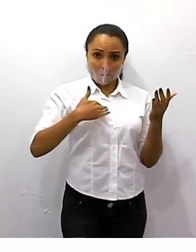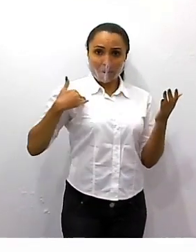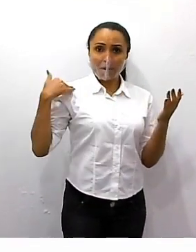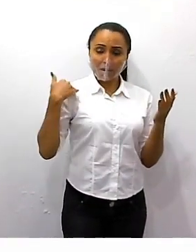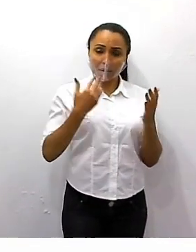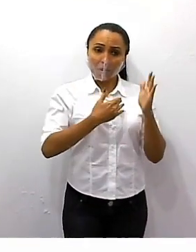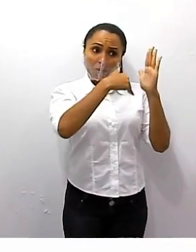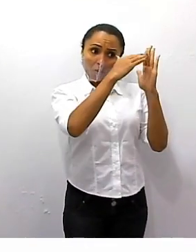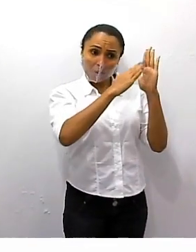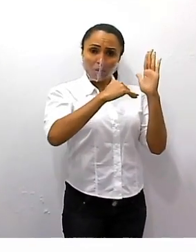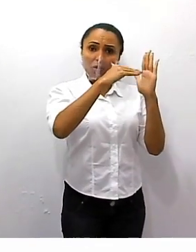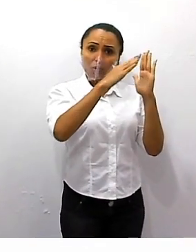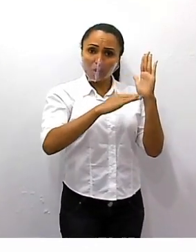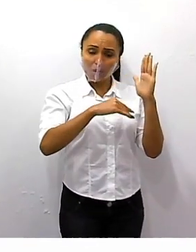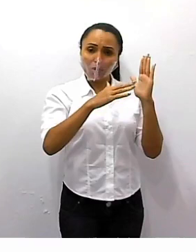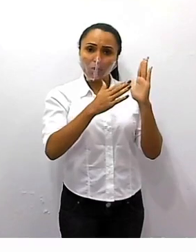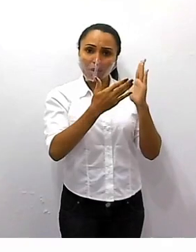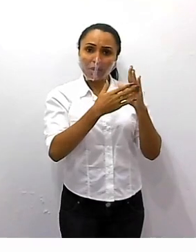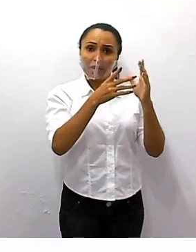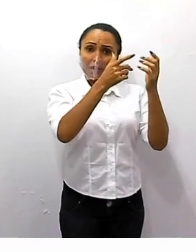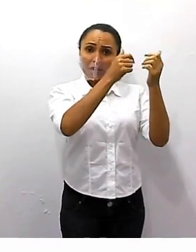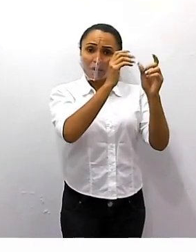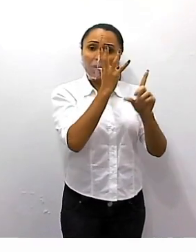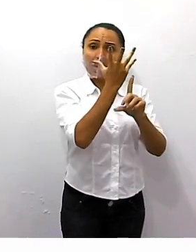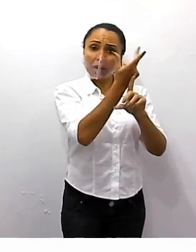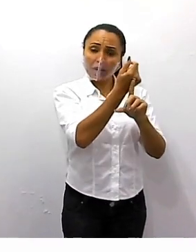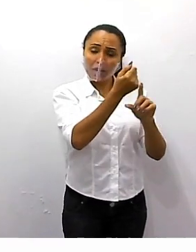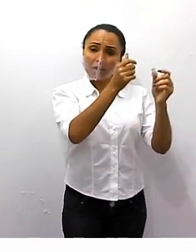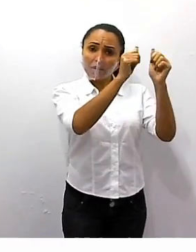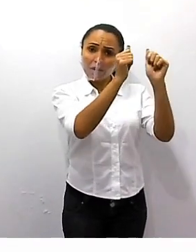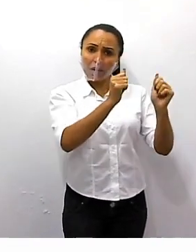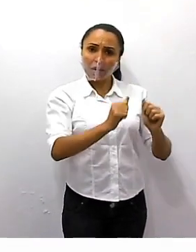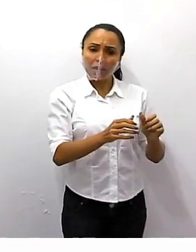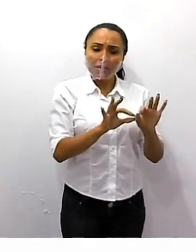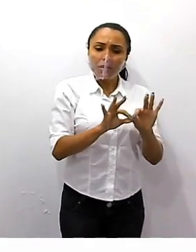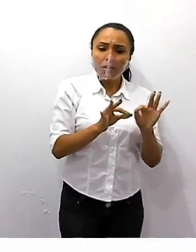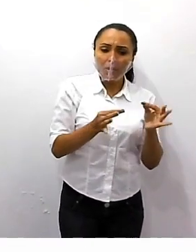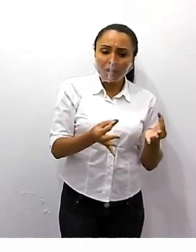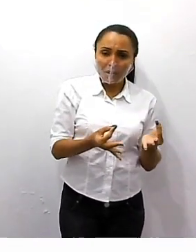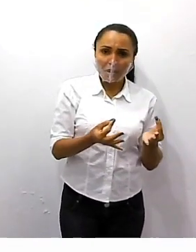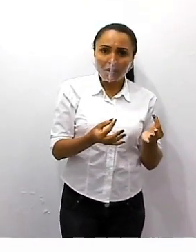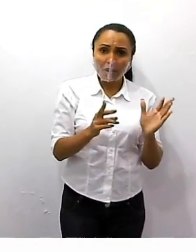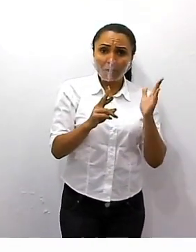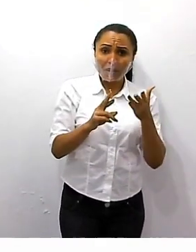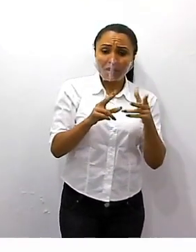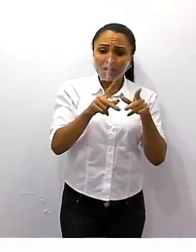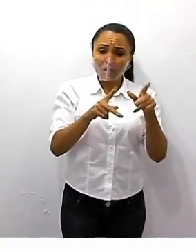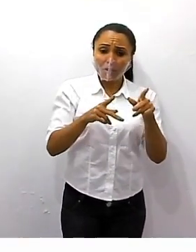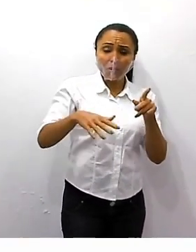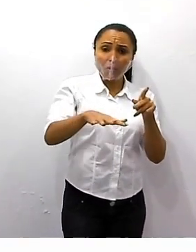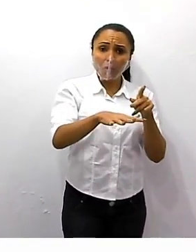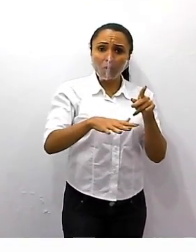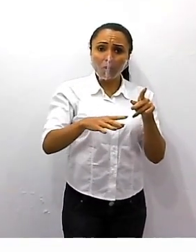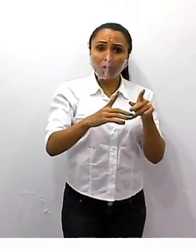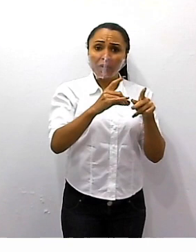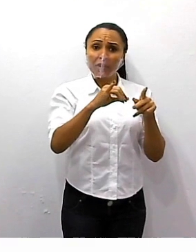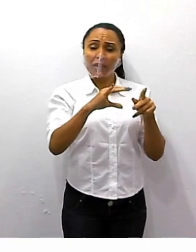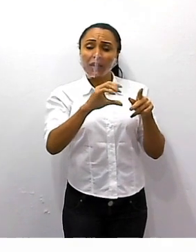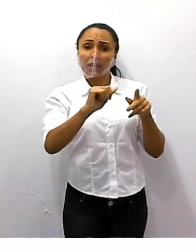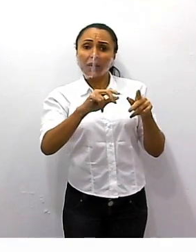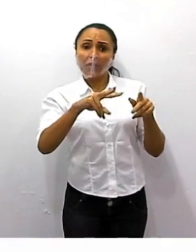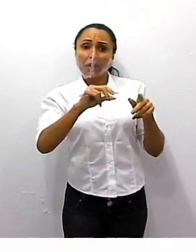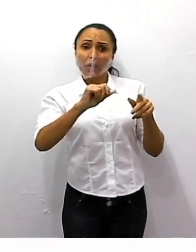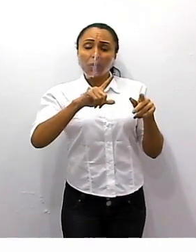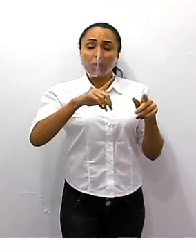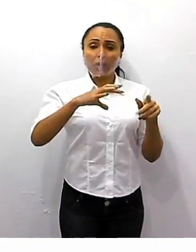suas pinturas, em suas obras de arte, a simplicidade, a representação do povo. Di Cavalcanti é outro exemplo